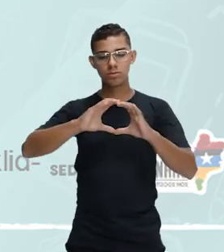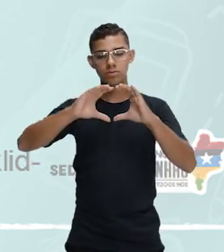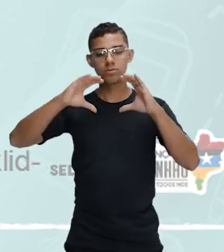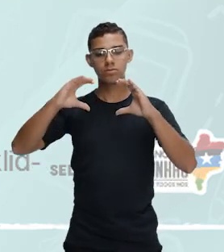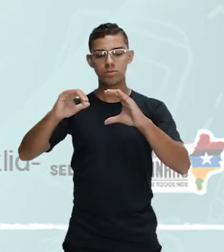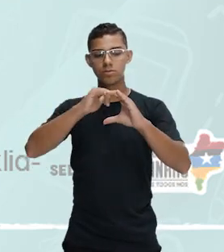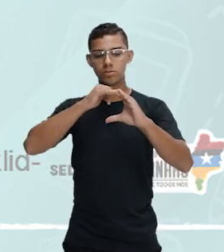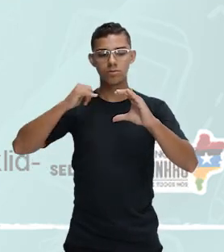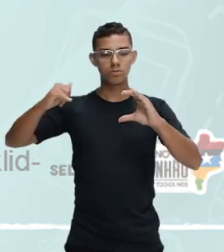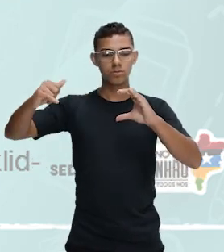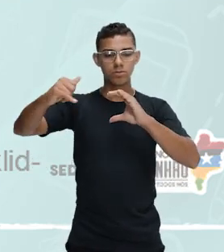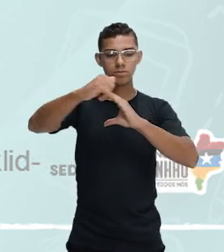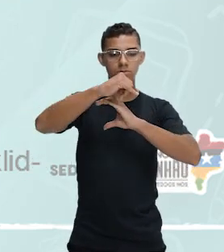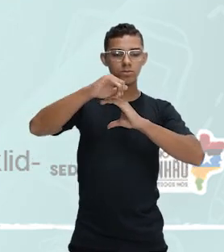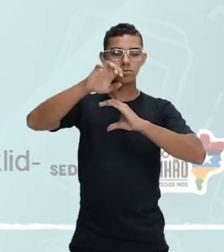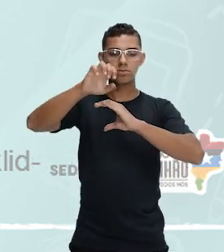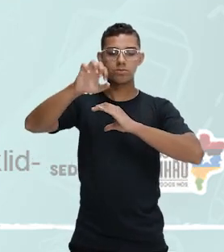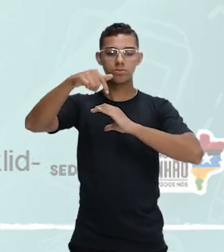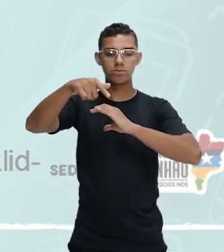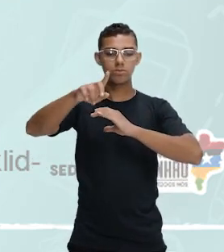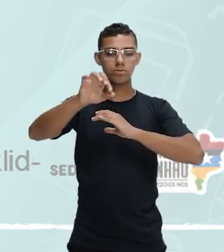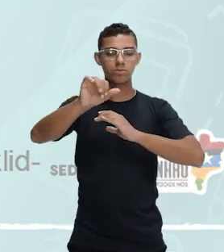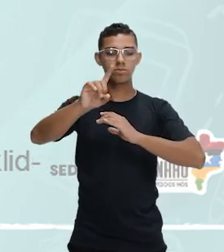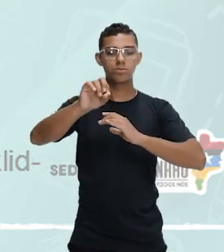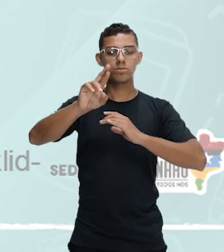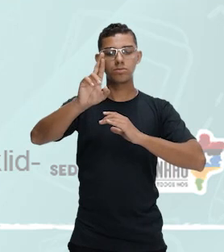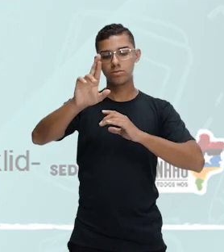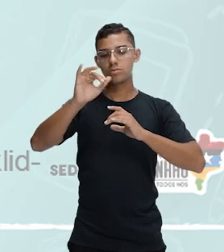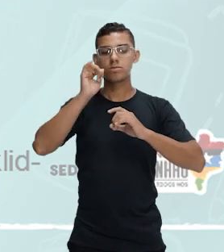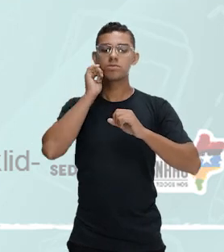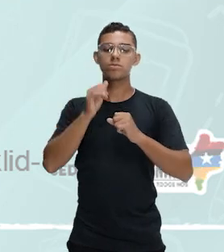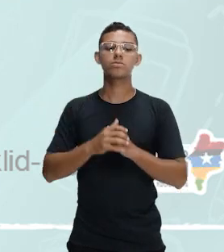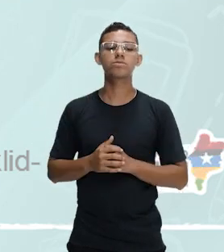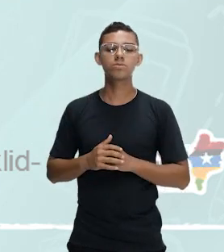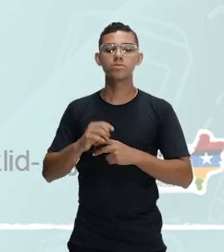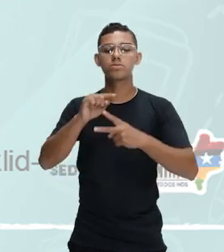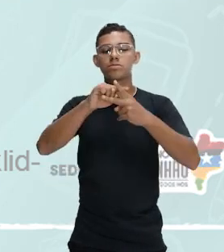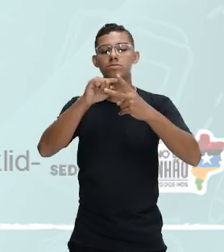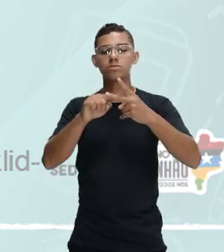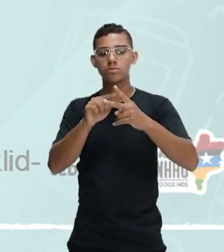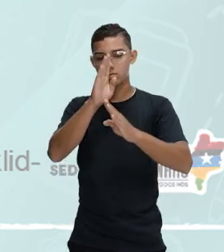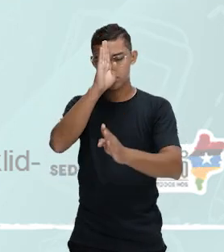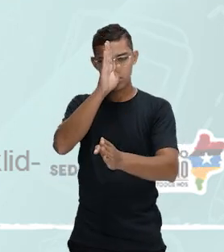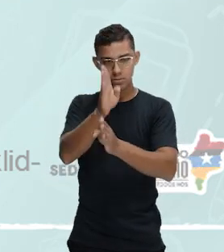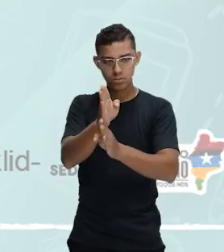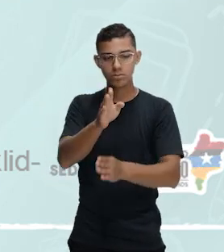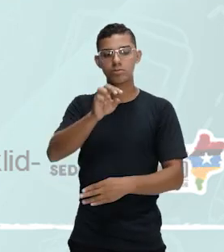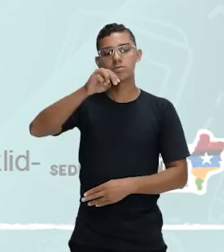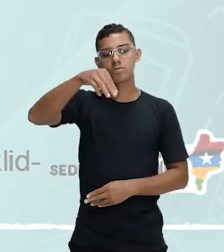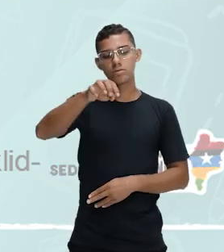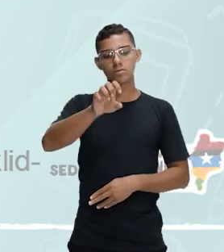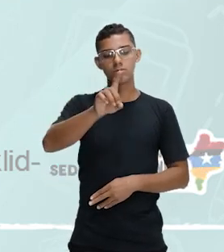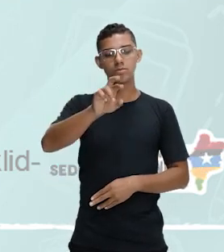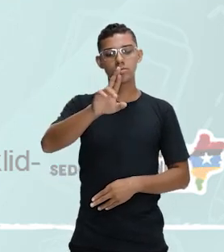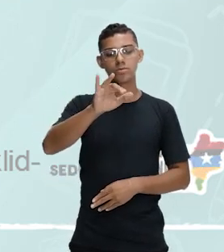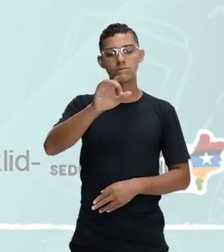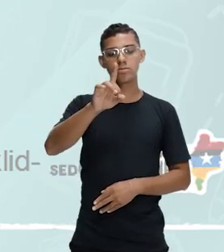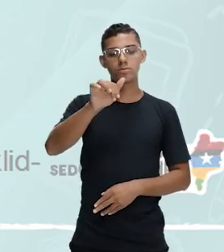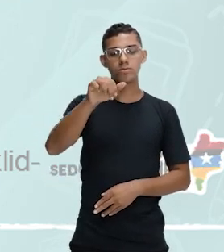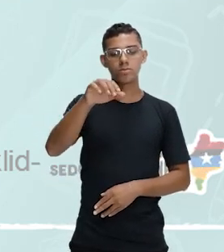certo? Em ângulo reto, o meridiano passando pelo zênite e pelos polos. Então ele